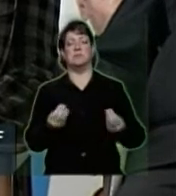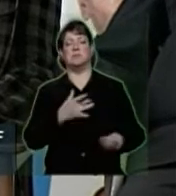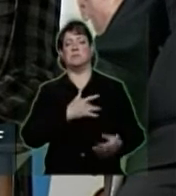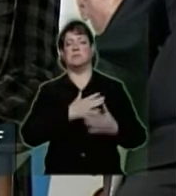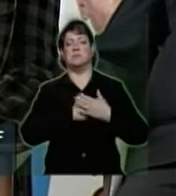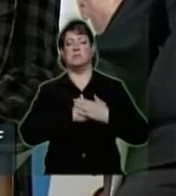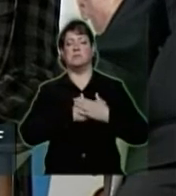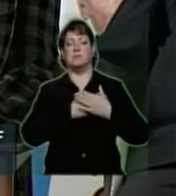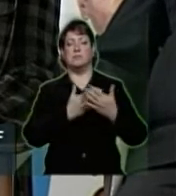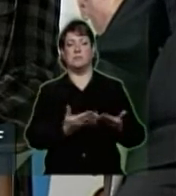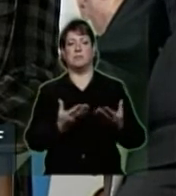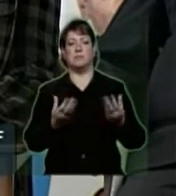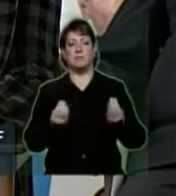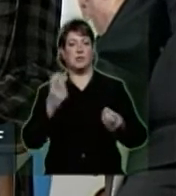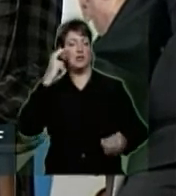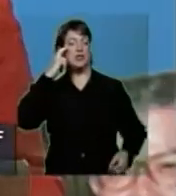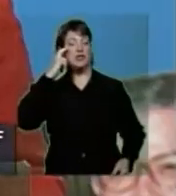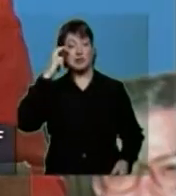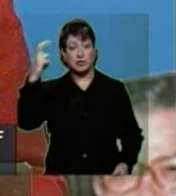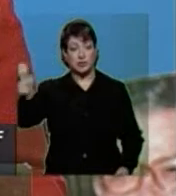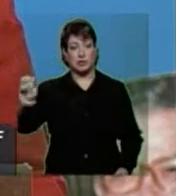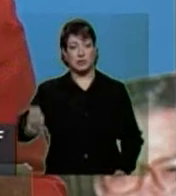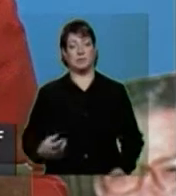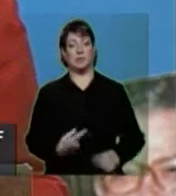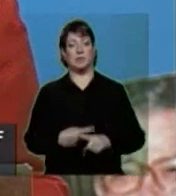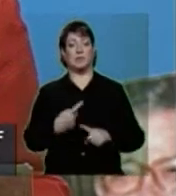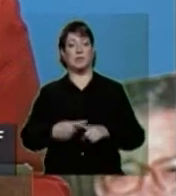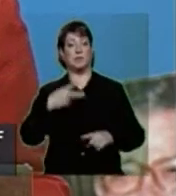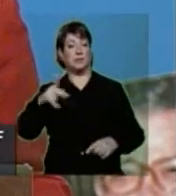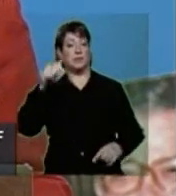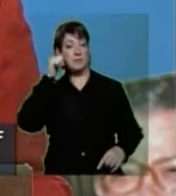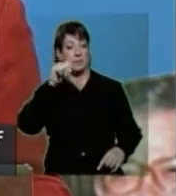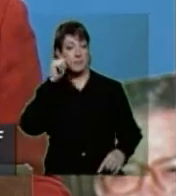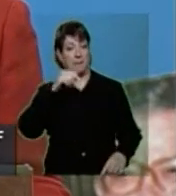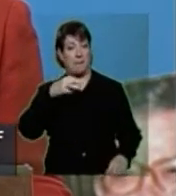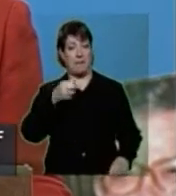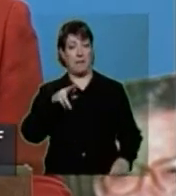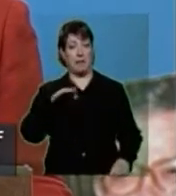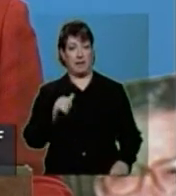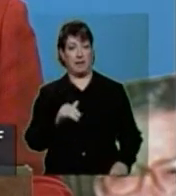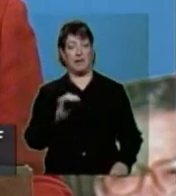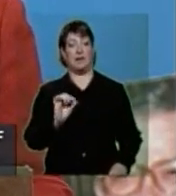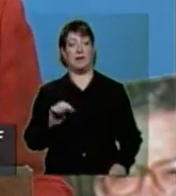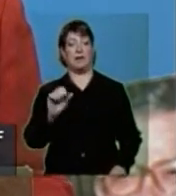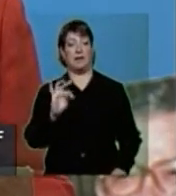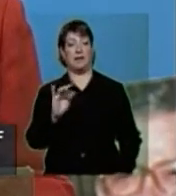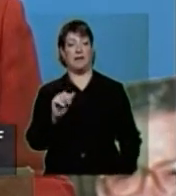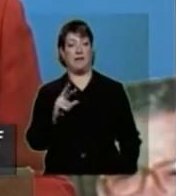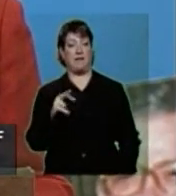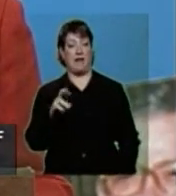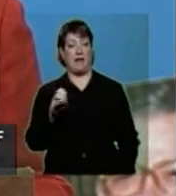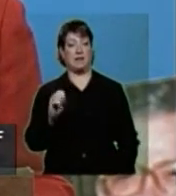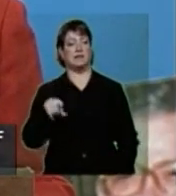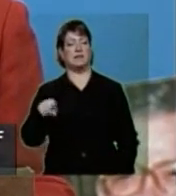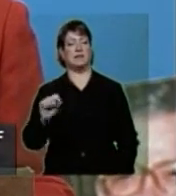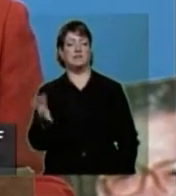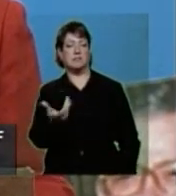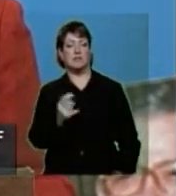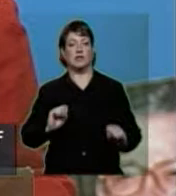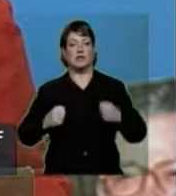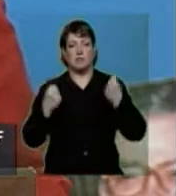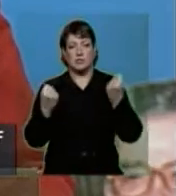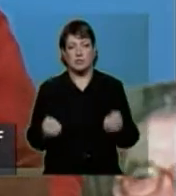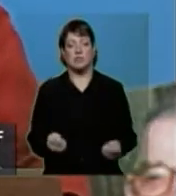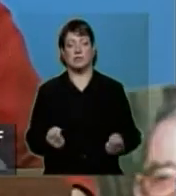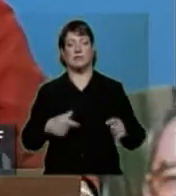sua grande inteligência, seus méritos intelectuais, sua extraordinária dedicação à